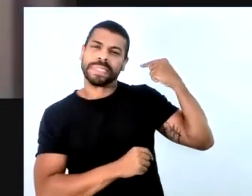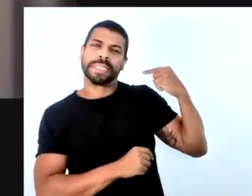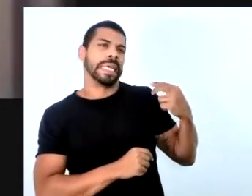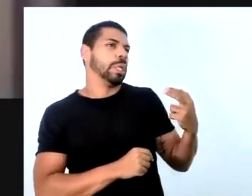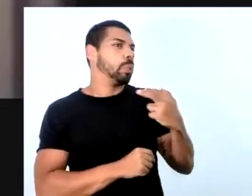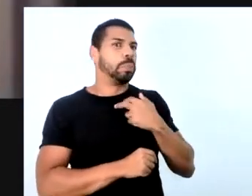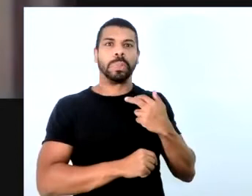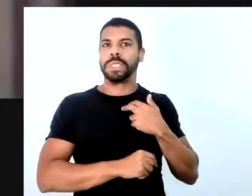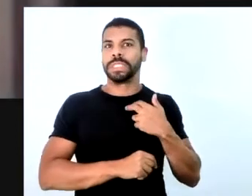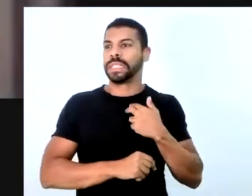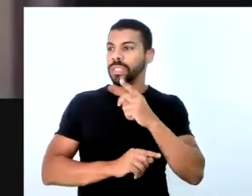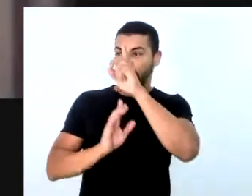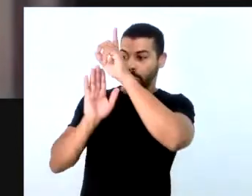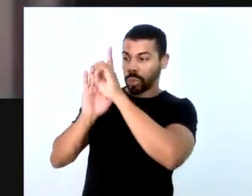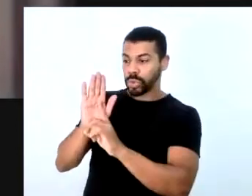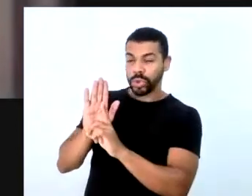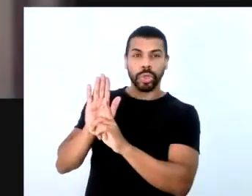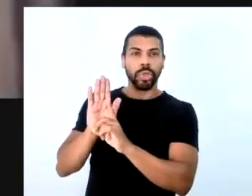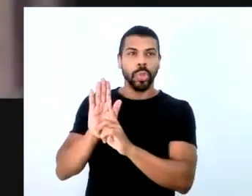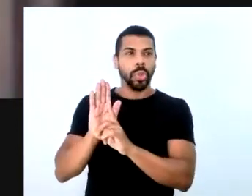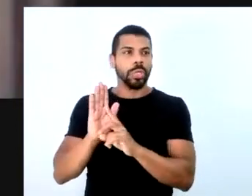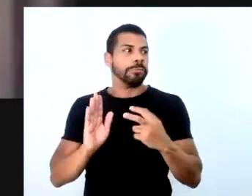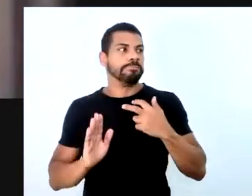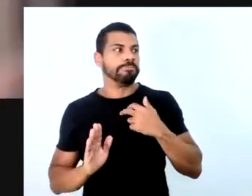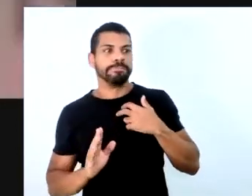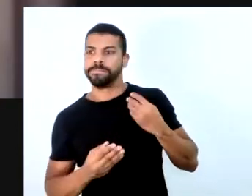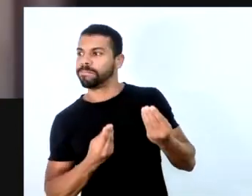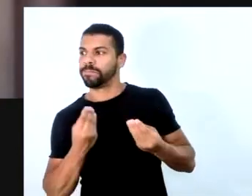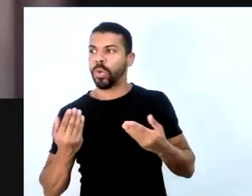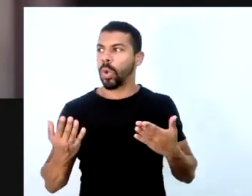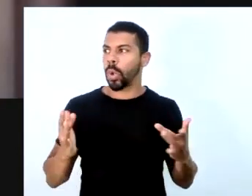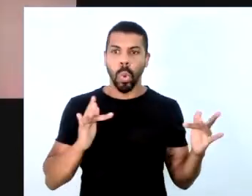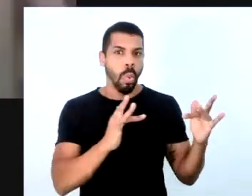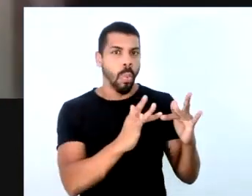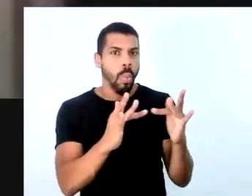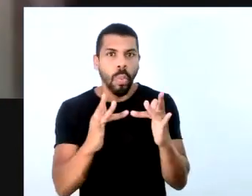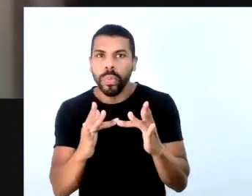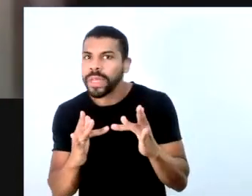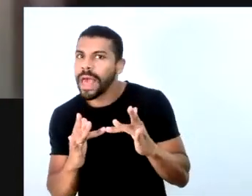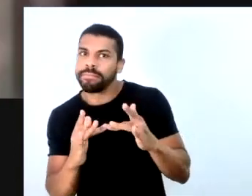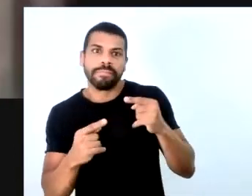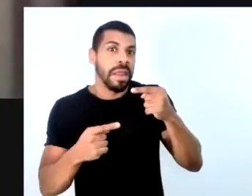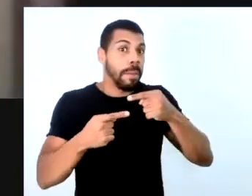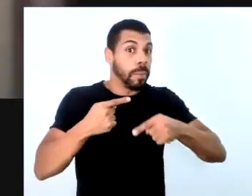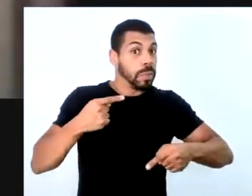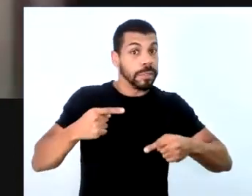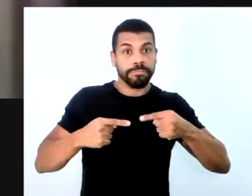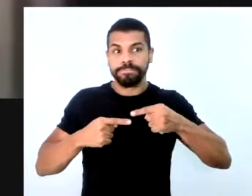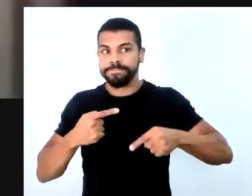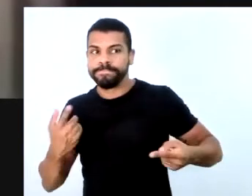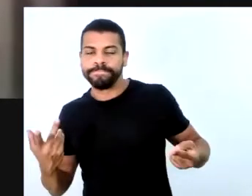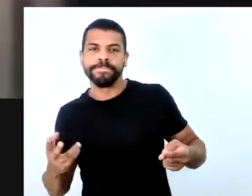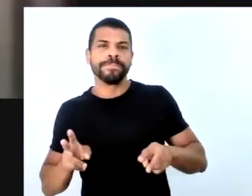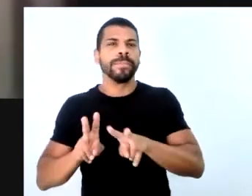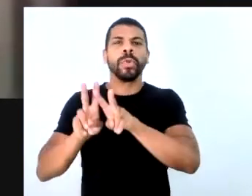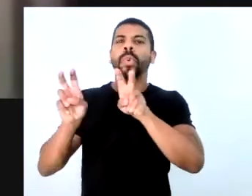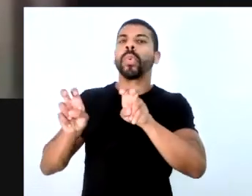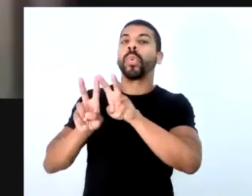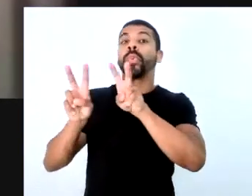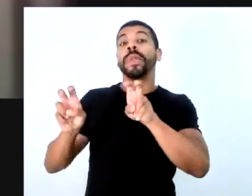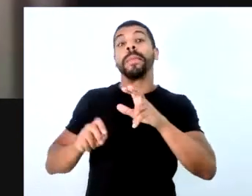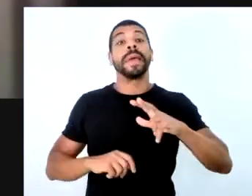montar. Eu não podia ficar perto do diretor, né? A gente não, nos primeiros meses ninguém sabia muito bem como é que